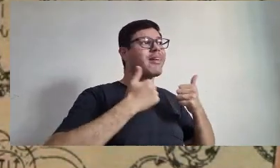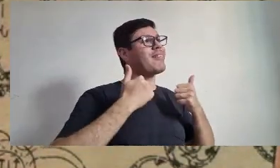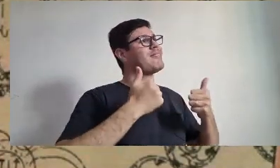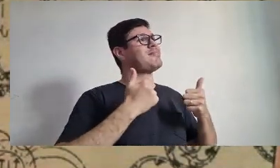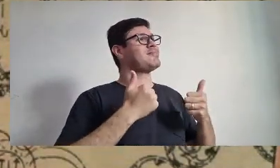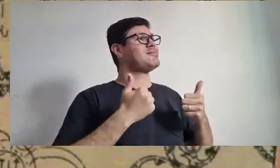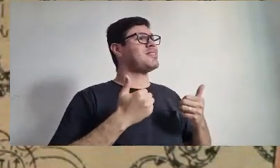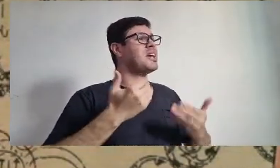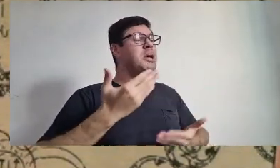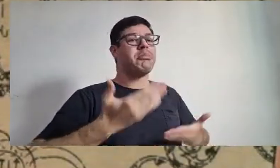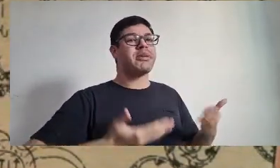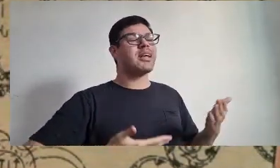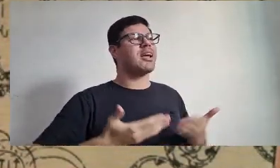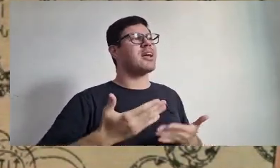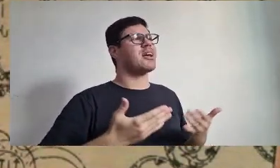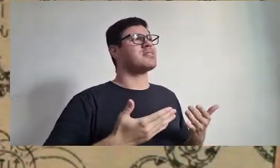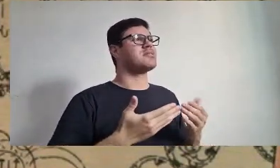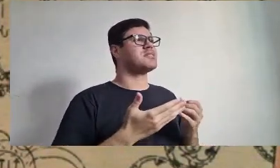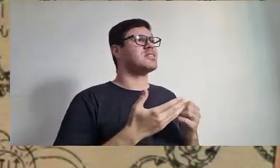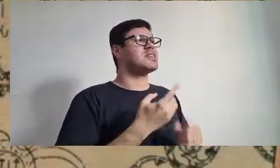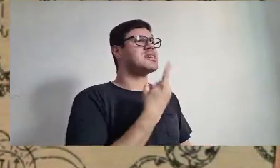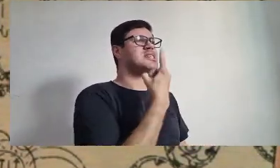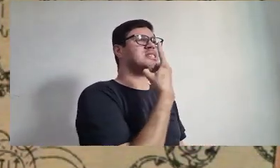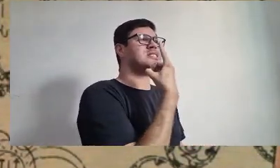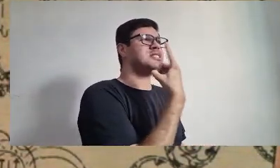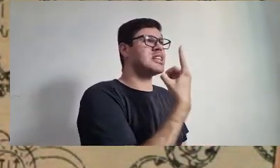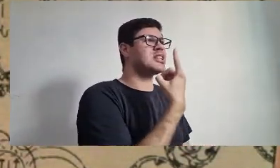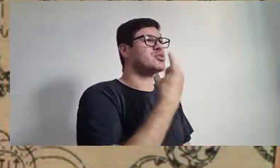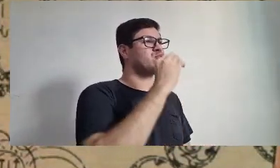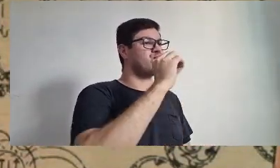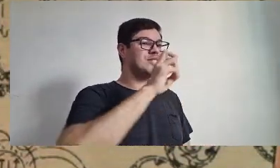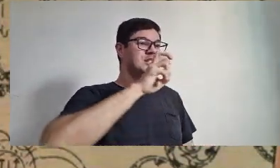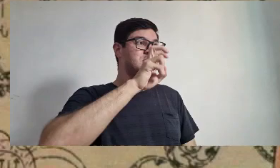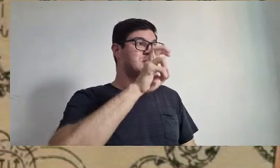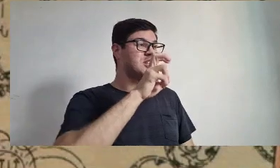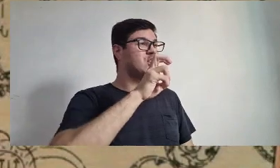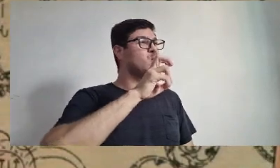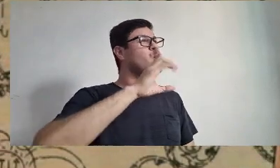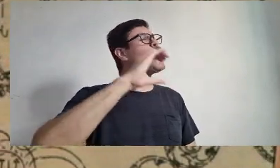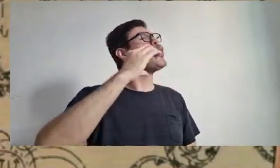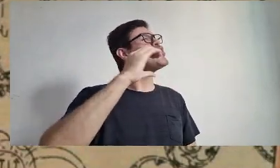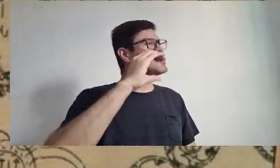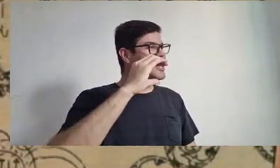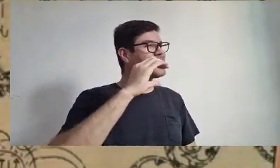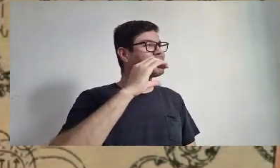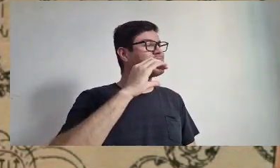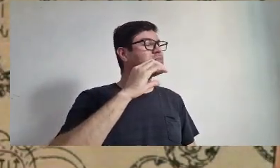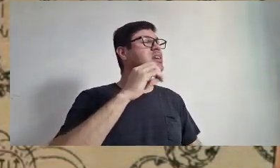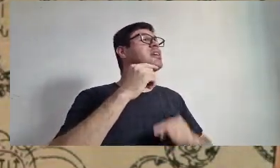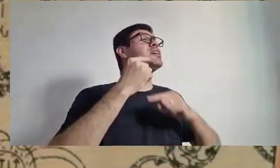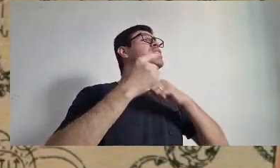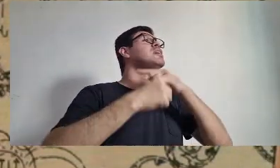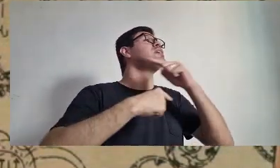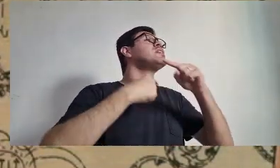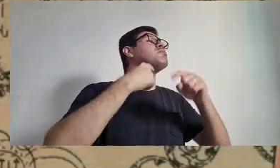salário mínimo era 105 cruzeiros, depois passou a 130 no outro